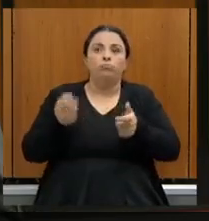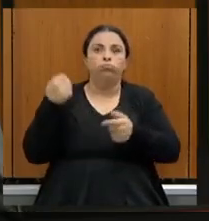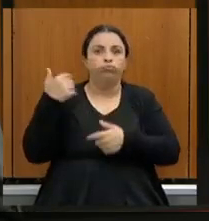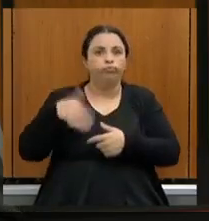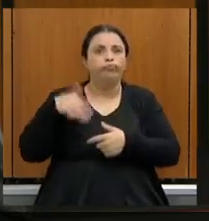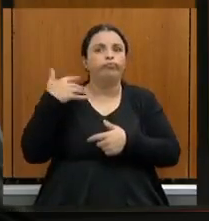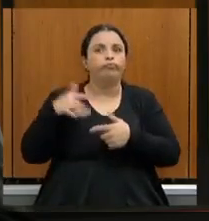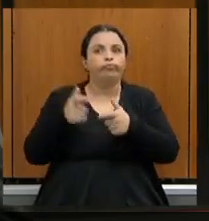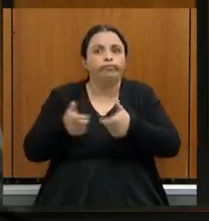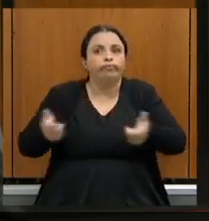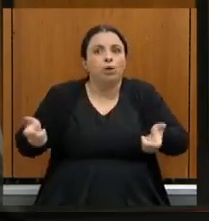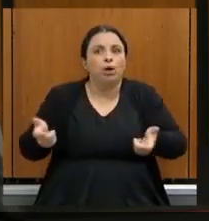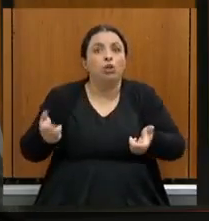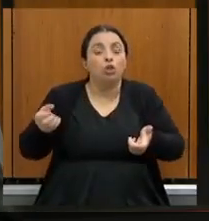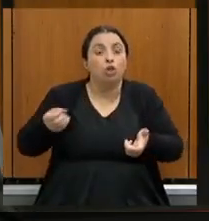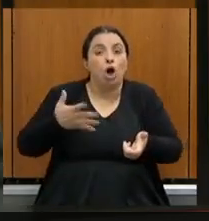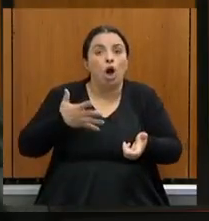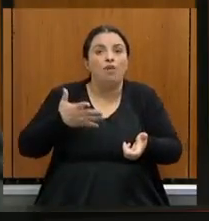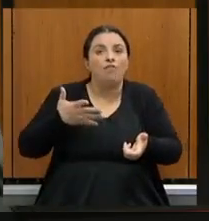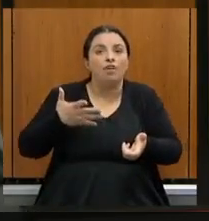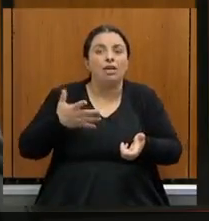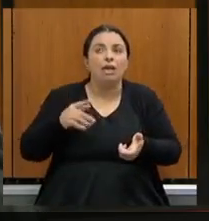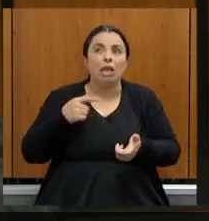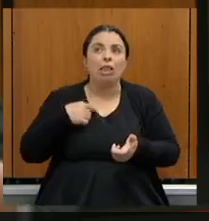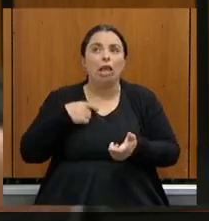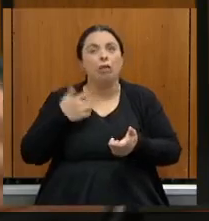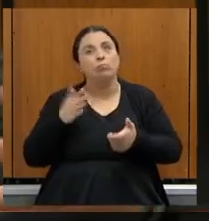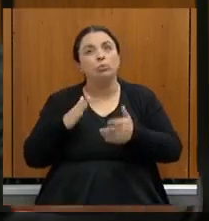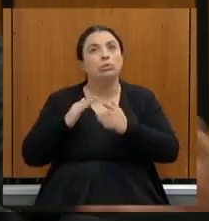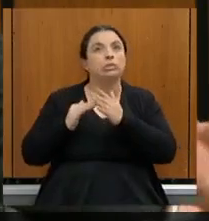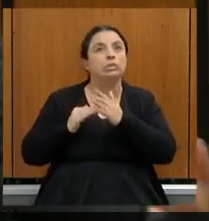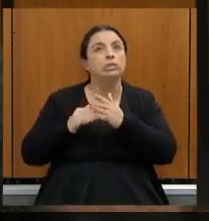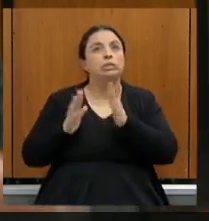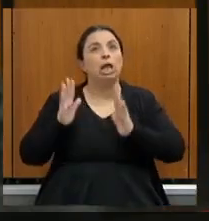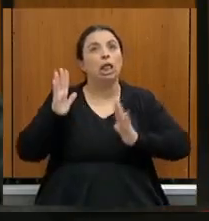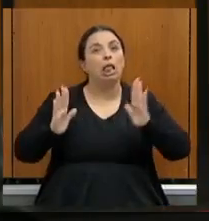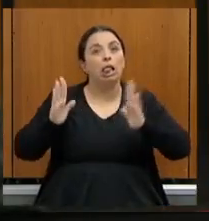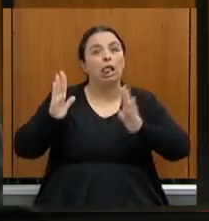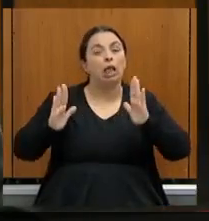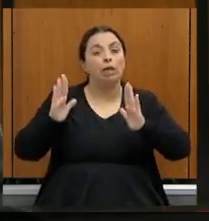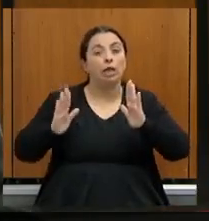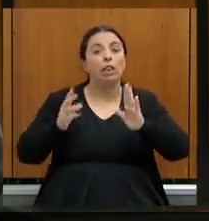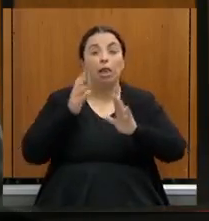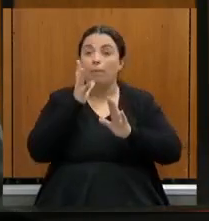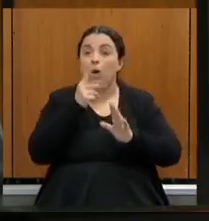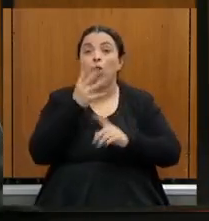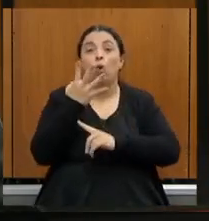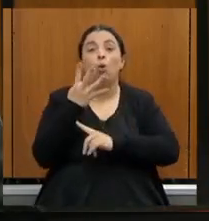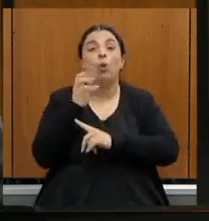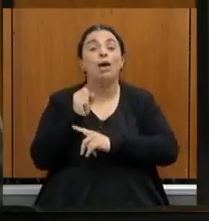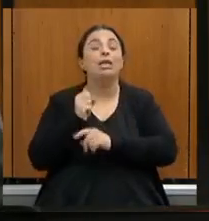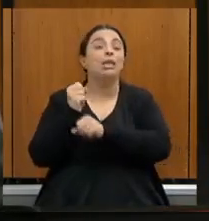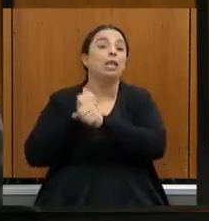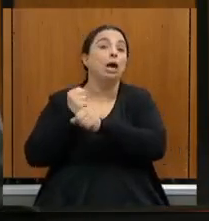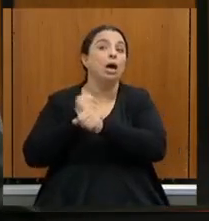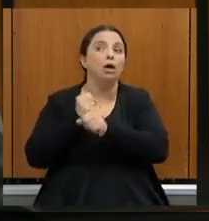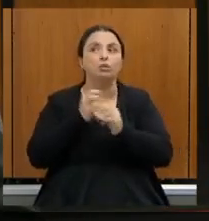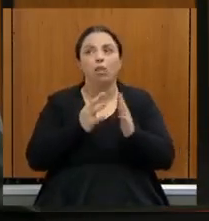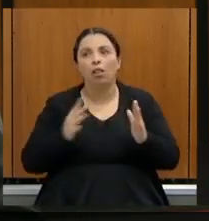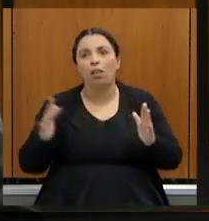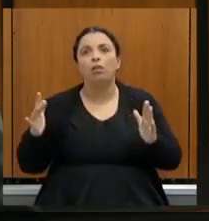sabemos, dessa mineração, que é uma questão, muito complexa, nesse conjunto. E,